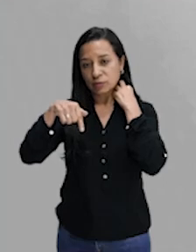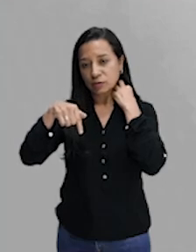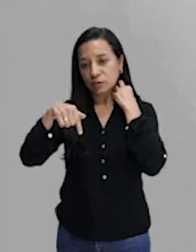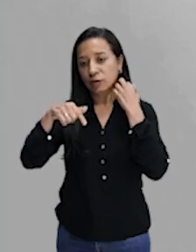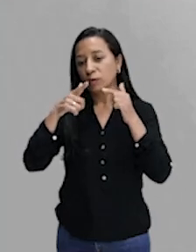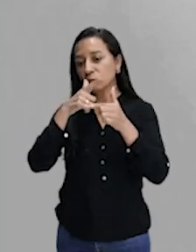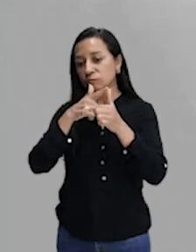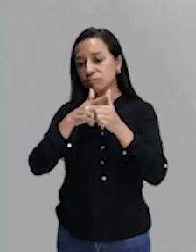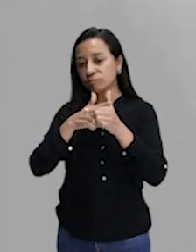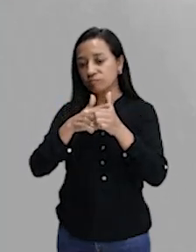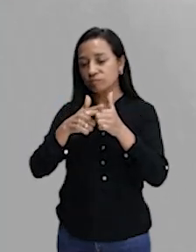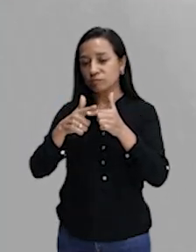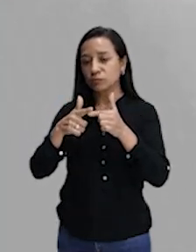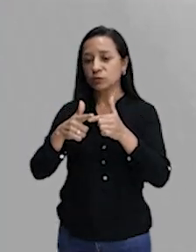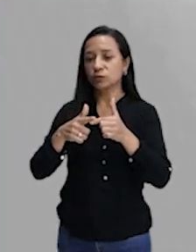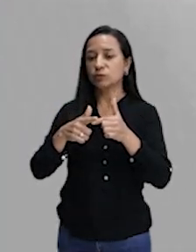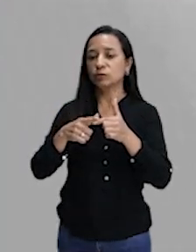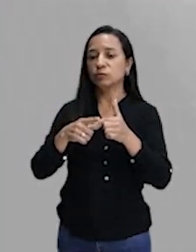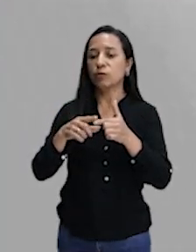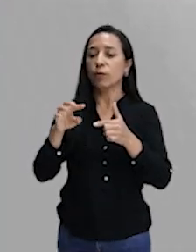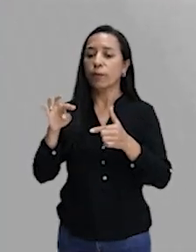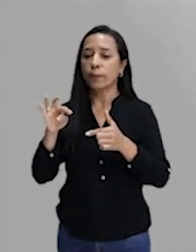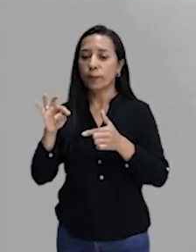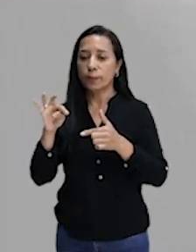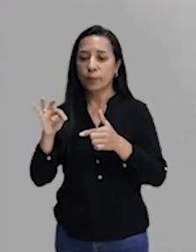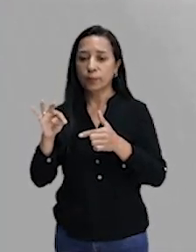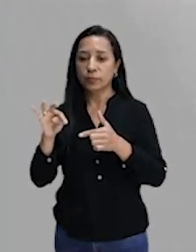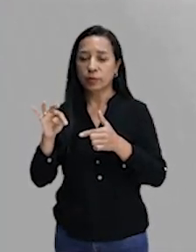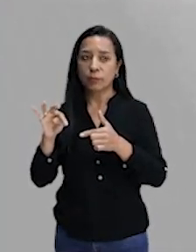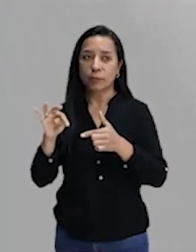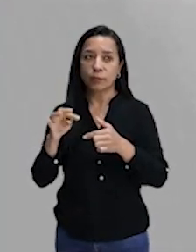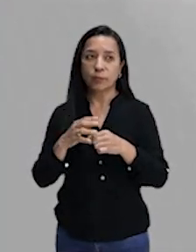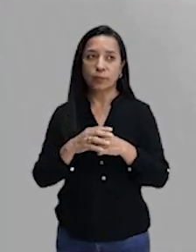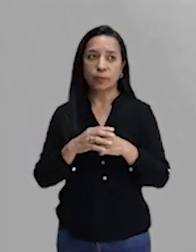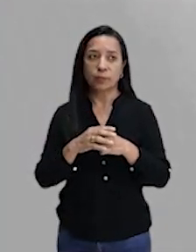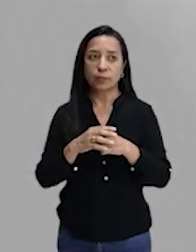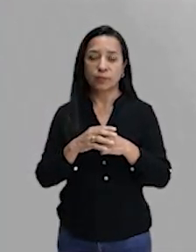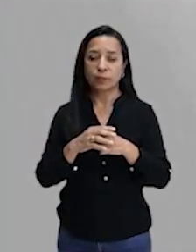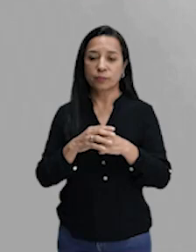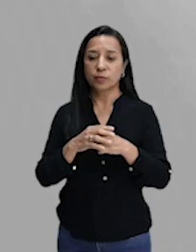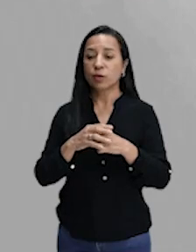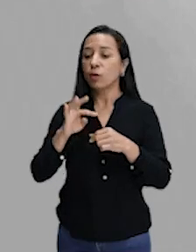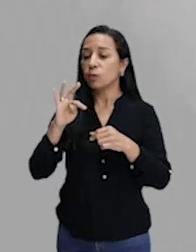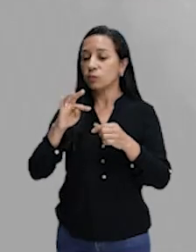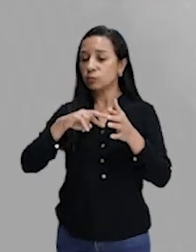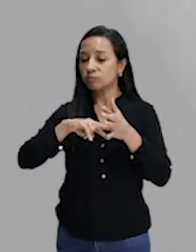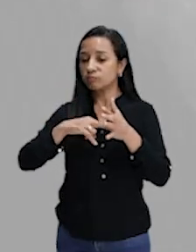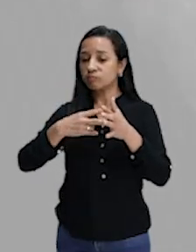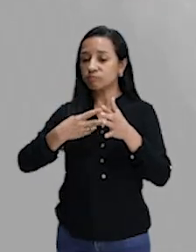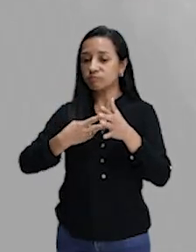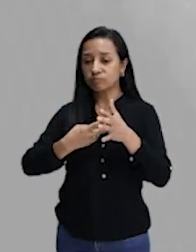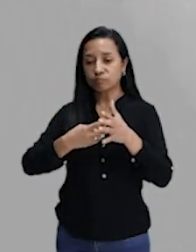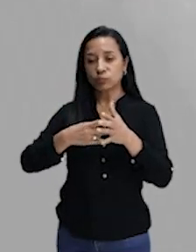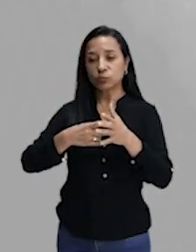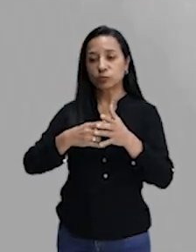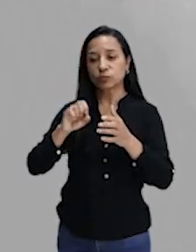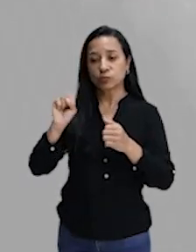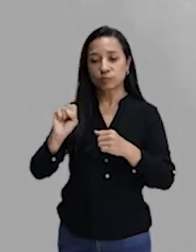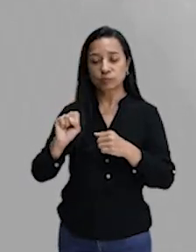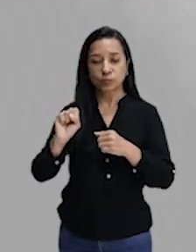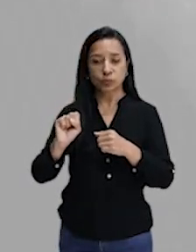Ok a carga em Colombo e o tempo em segundos a nossa